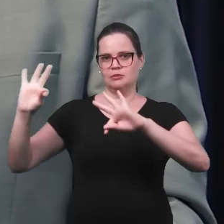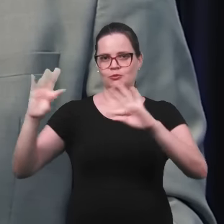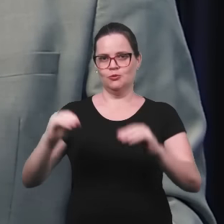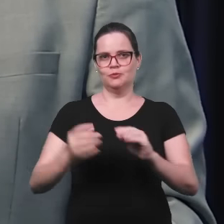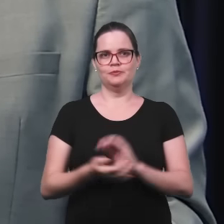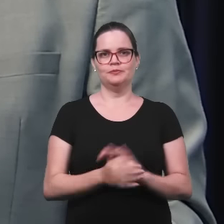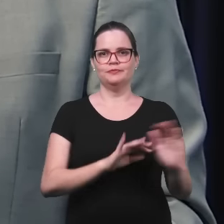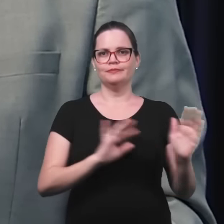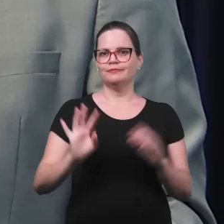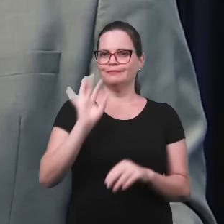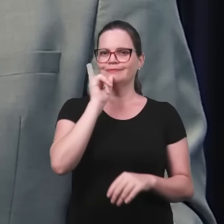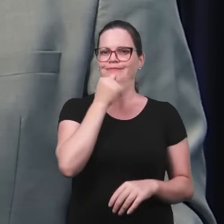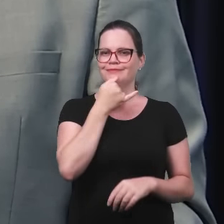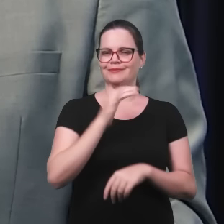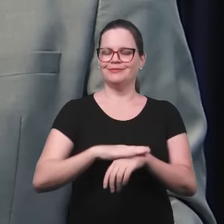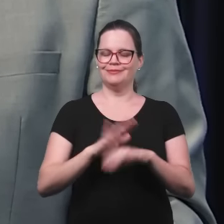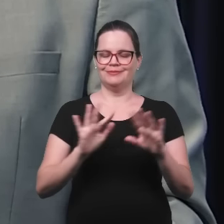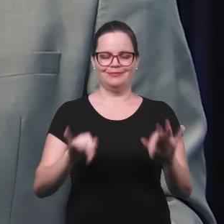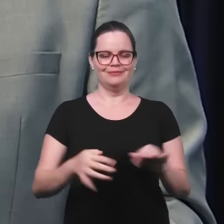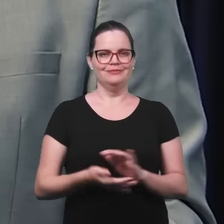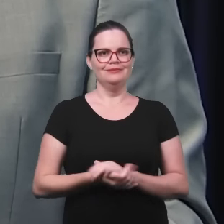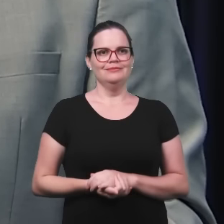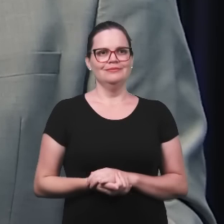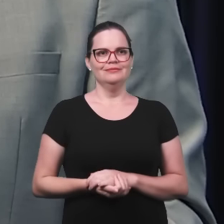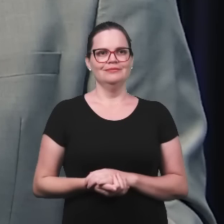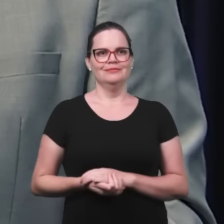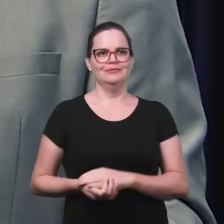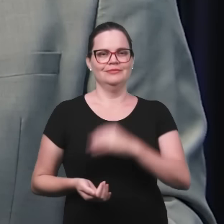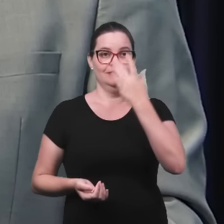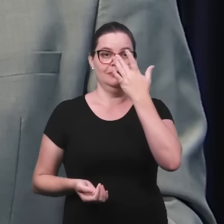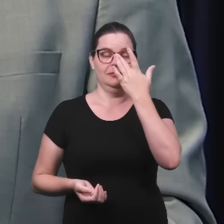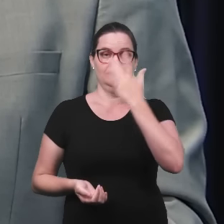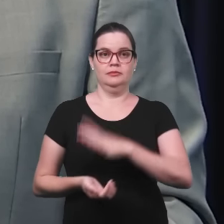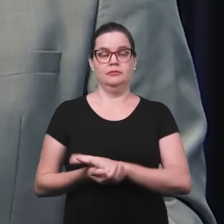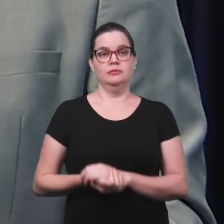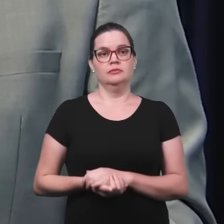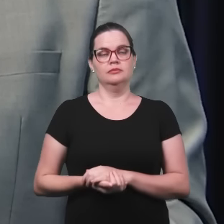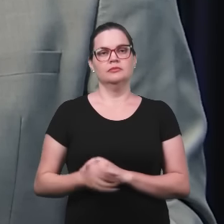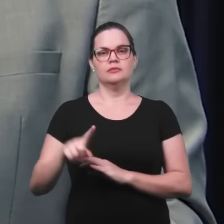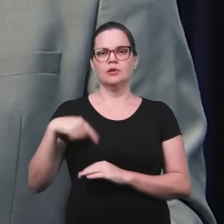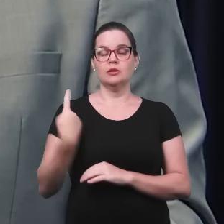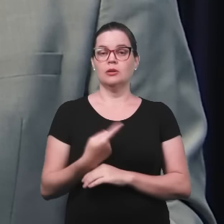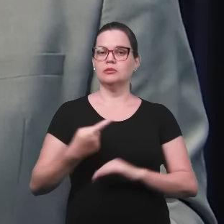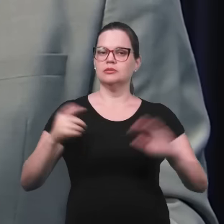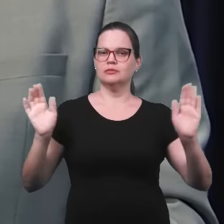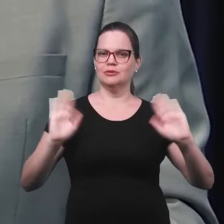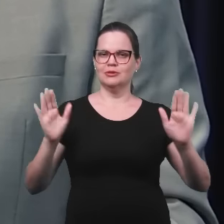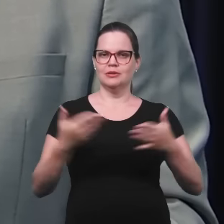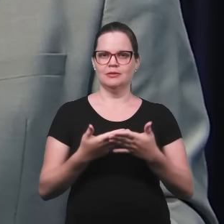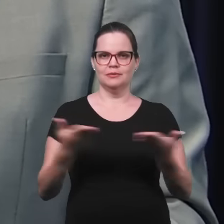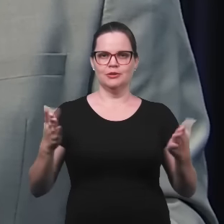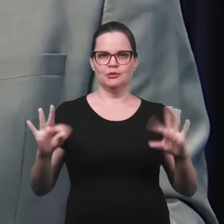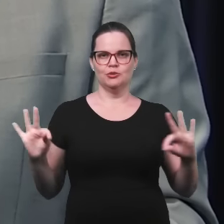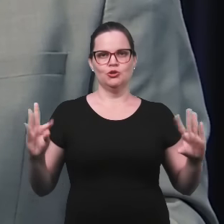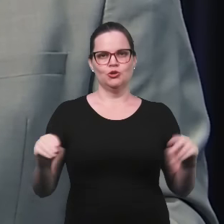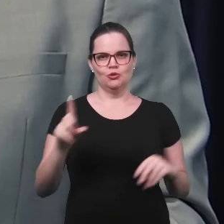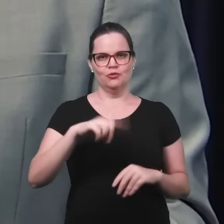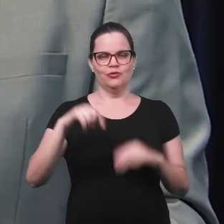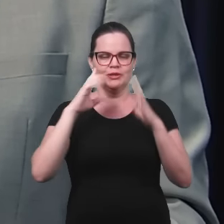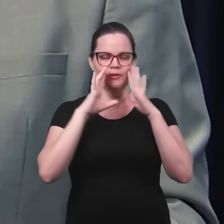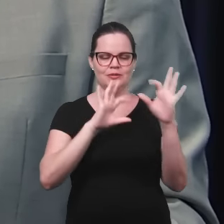Infelizmente, terminou nosso tempo, né? E nós despedimos, então, de você que